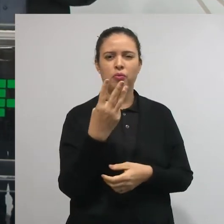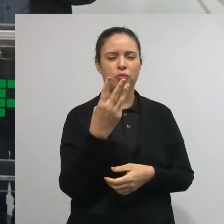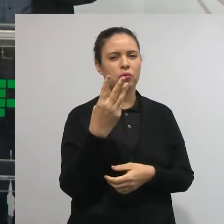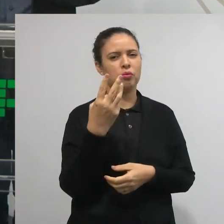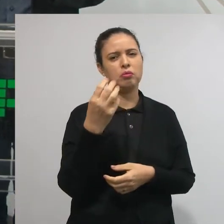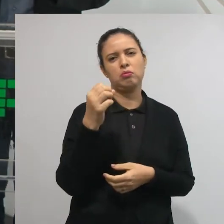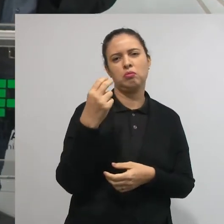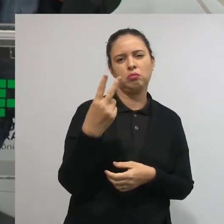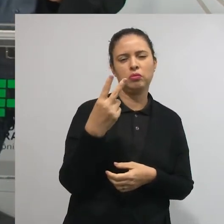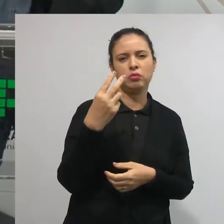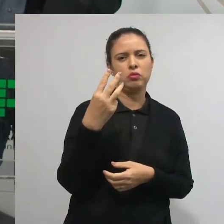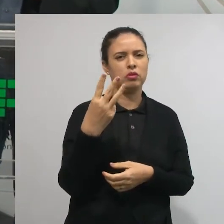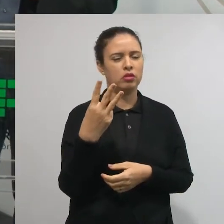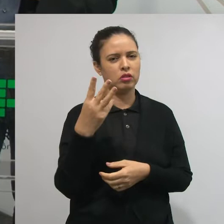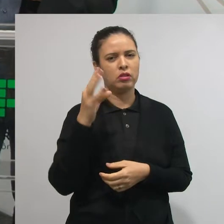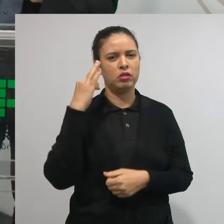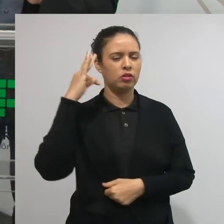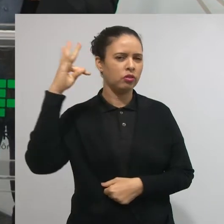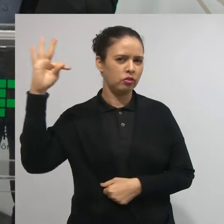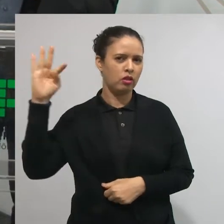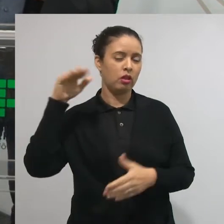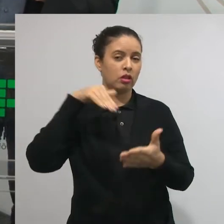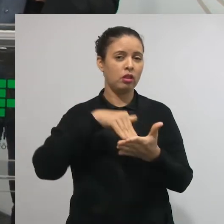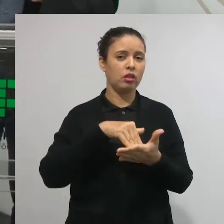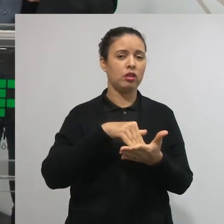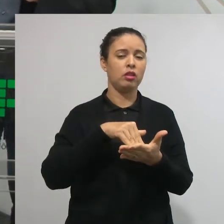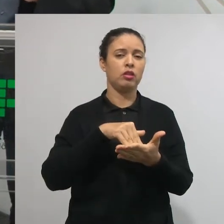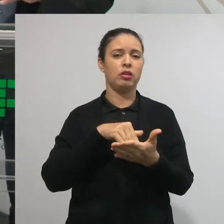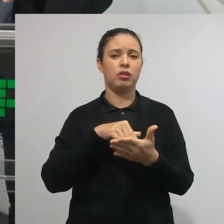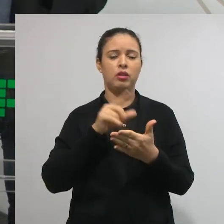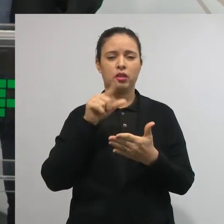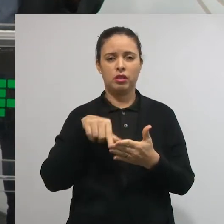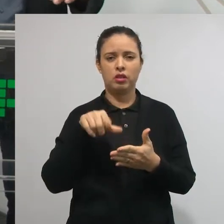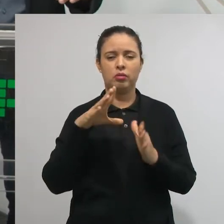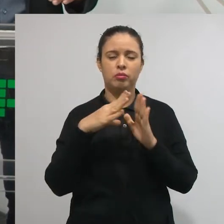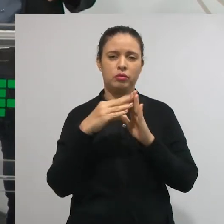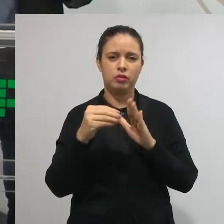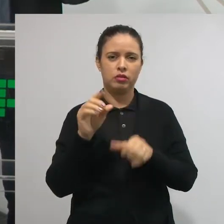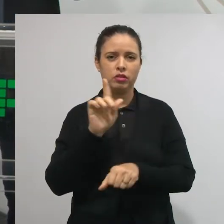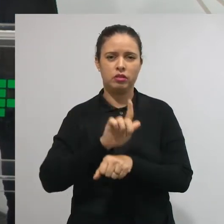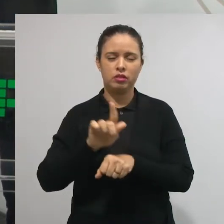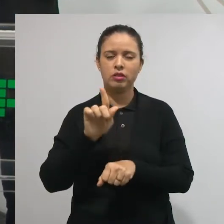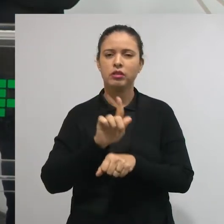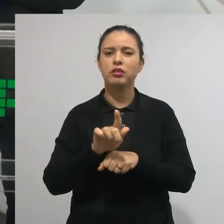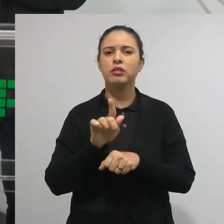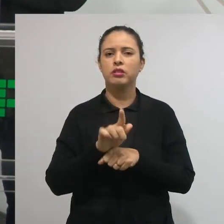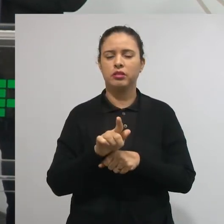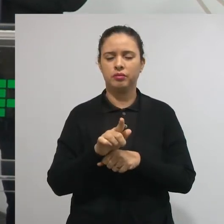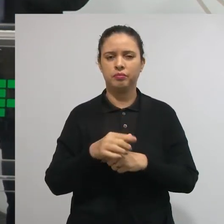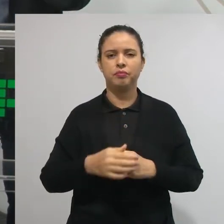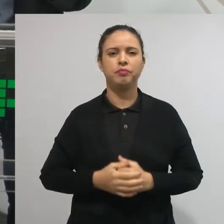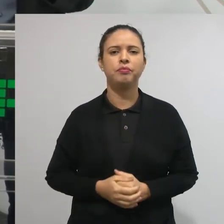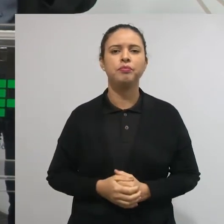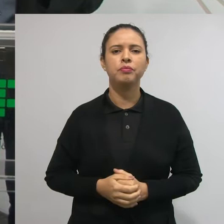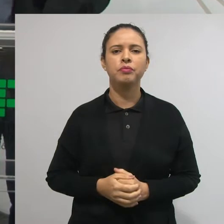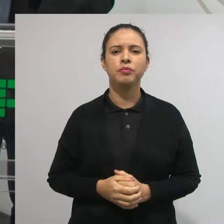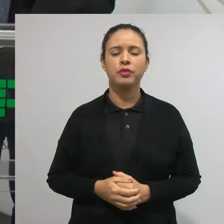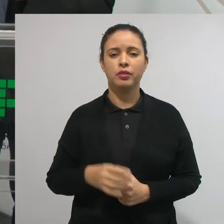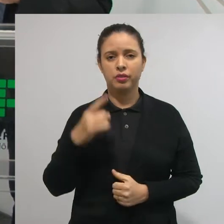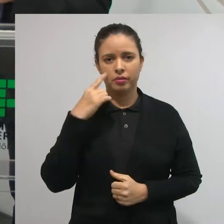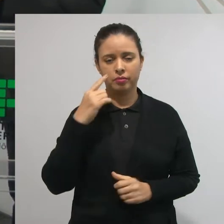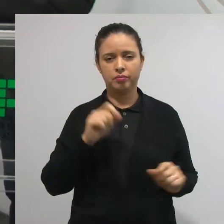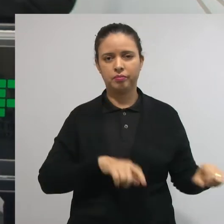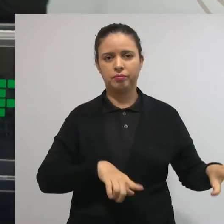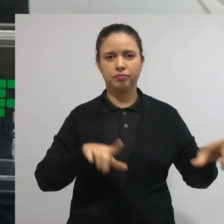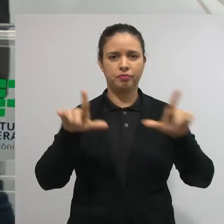cada unidade, até nós chegarmos lá ao último modelo de gestão, que é exatamente o modelo de governança, tá ok? Olha aqui,